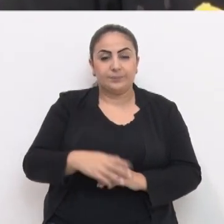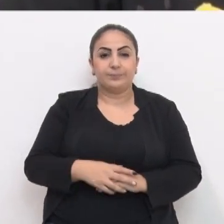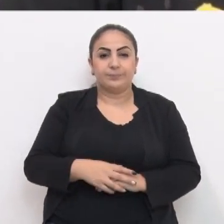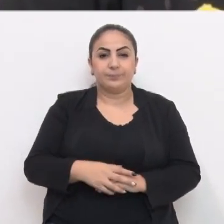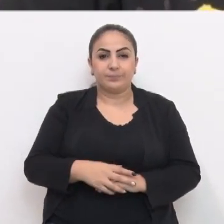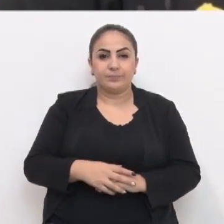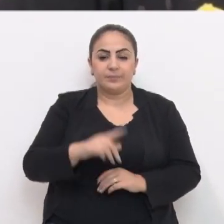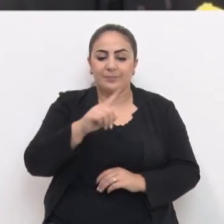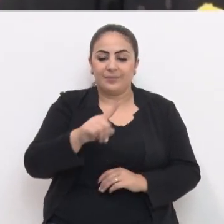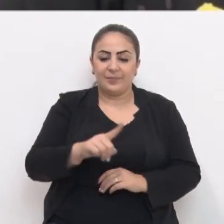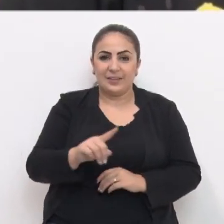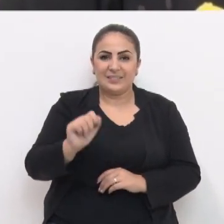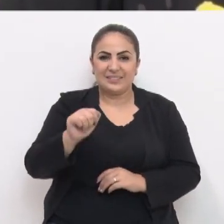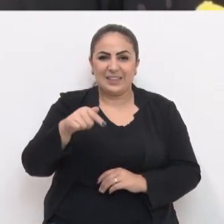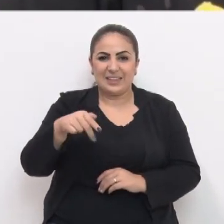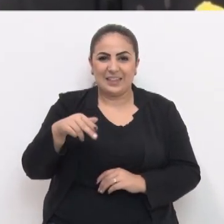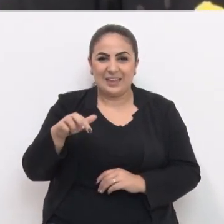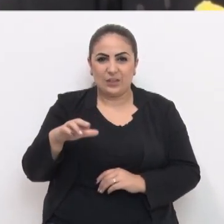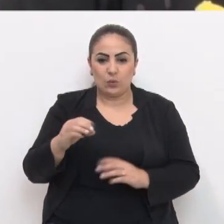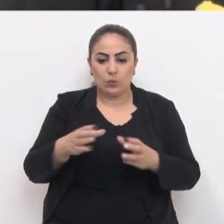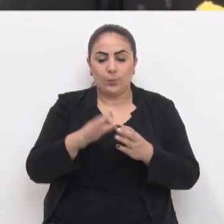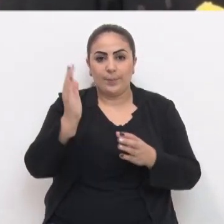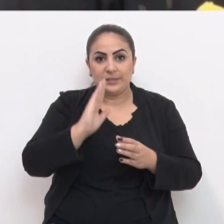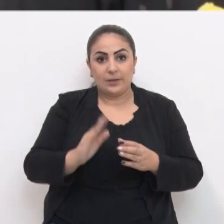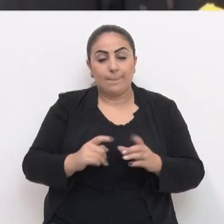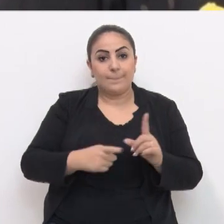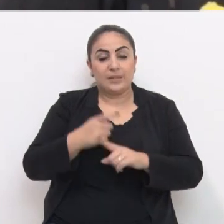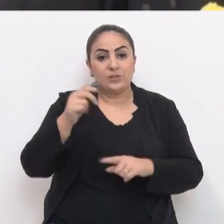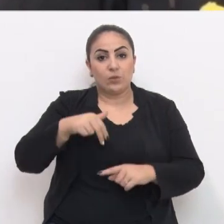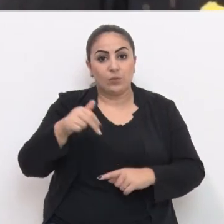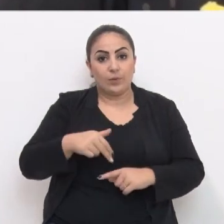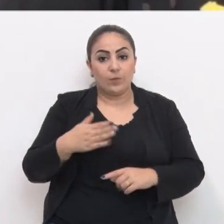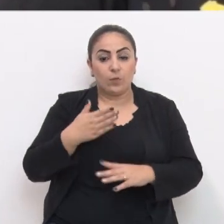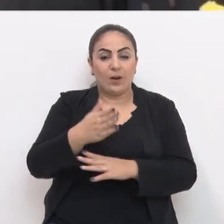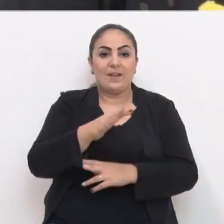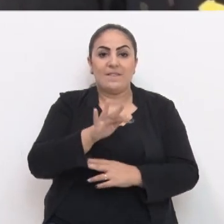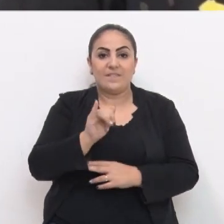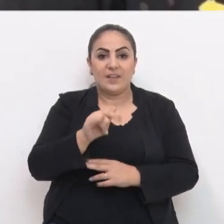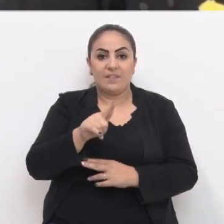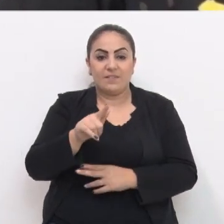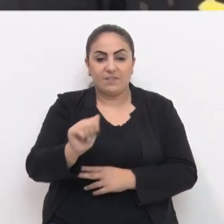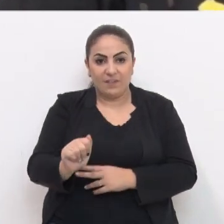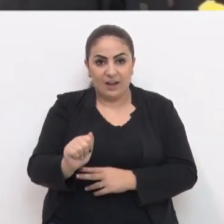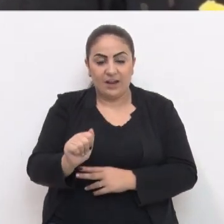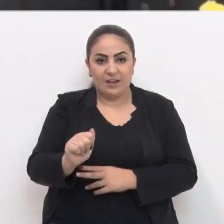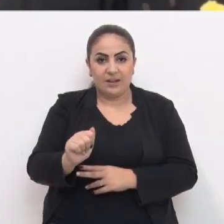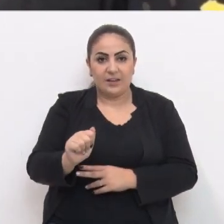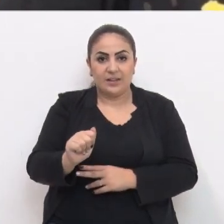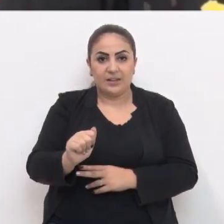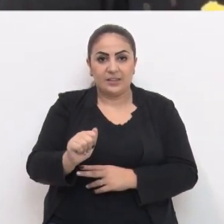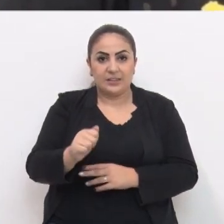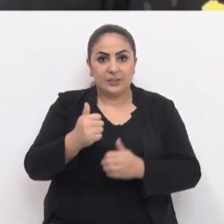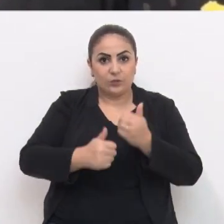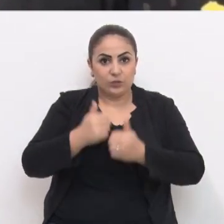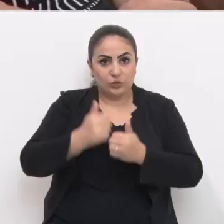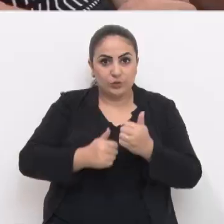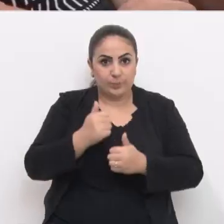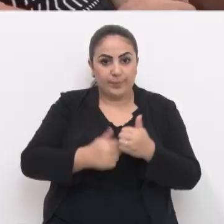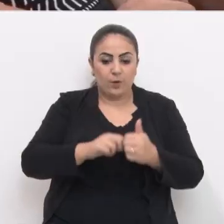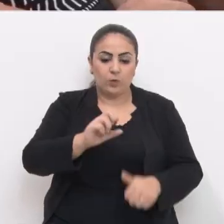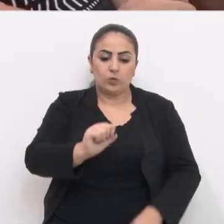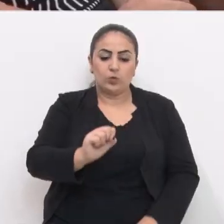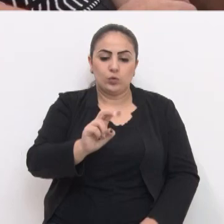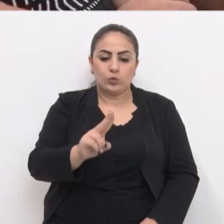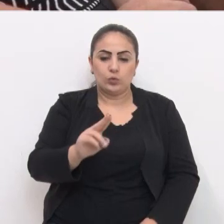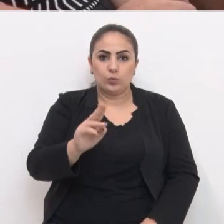Seleção Brasileira que, no mês de novembro, conquistou a Copa do Mundo FIFA de futebol na categoria Sub-17.